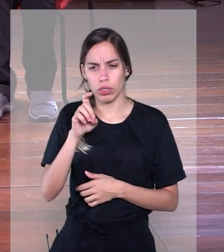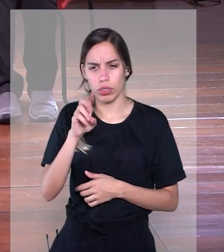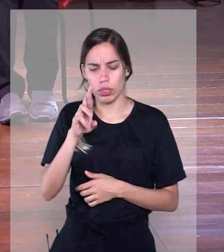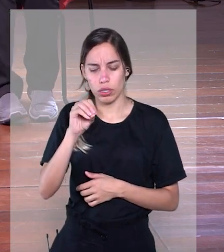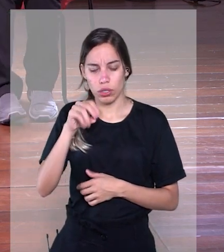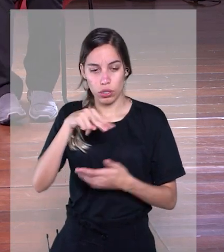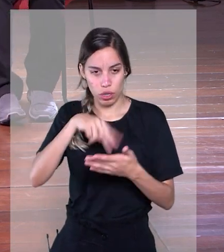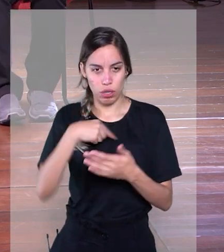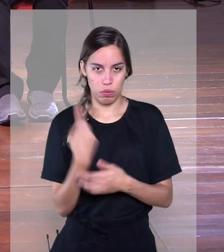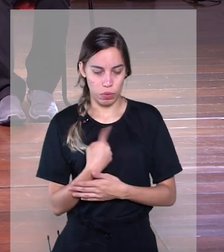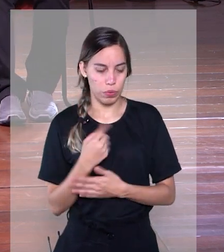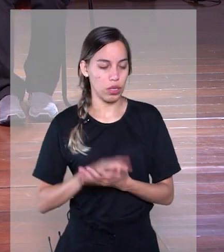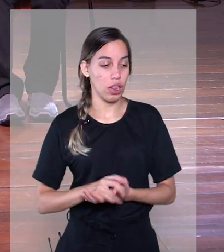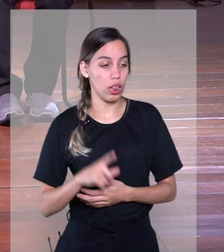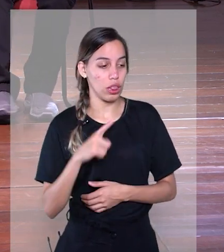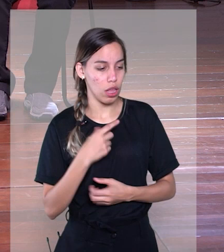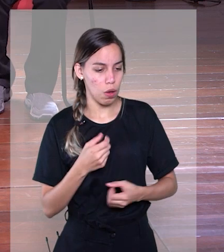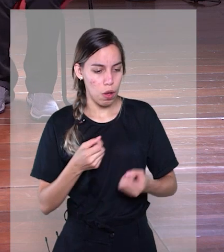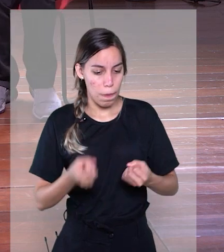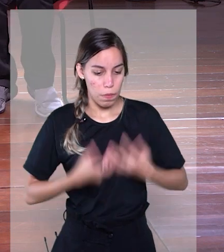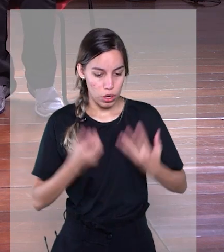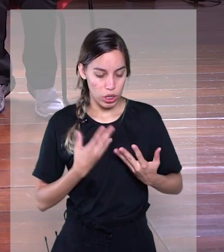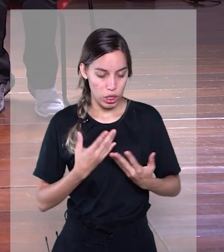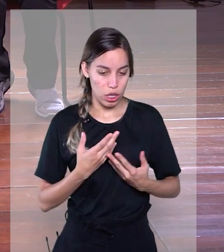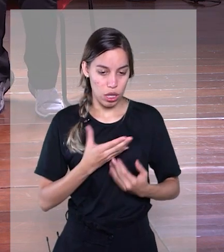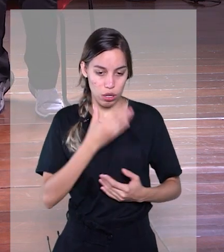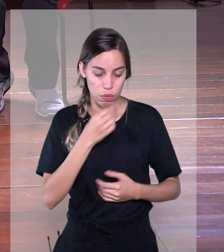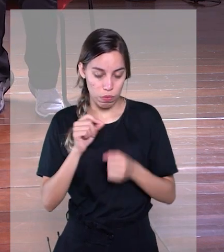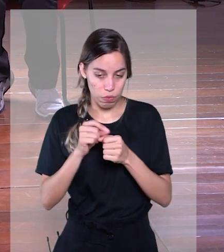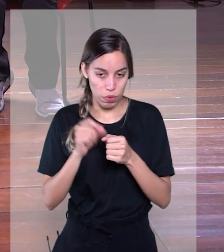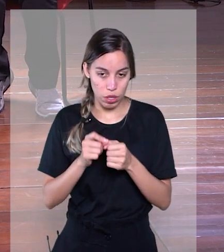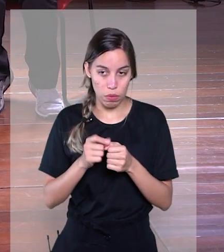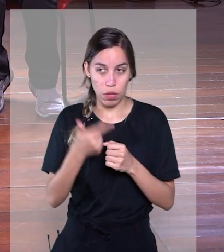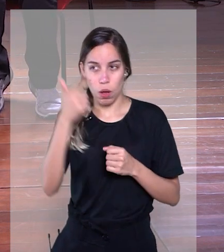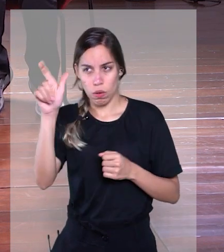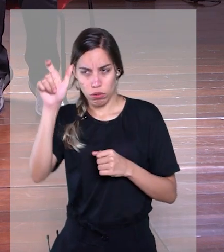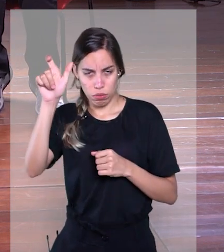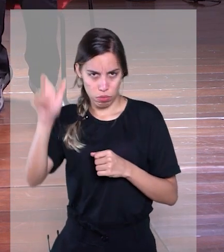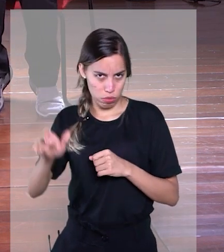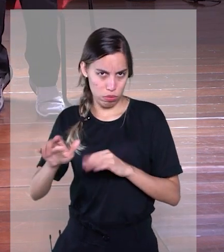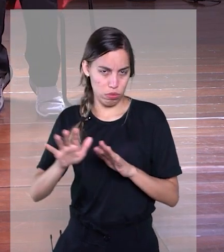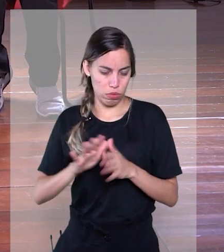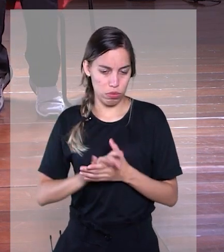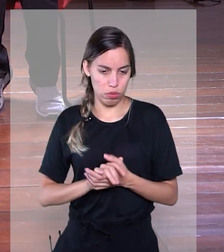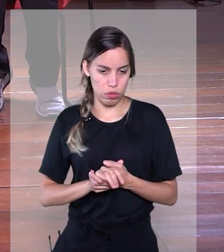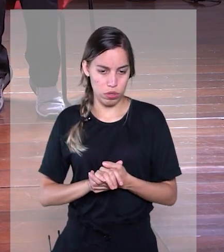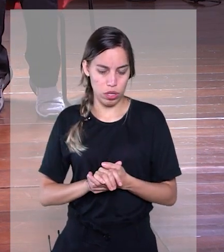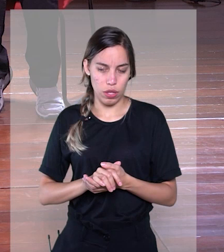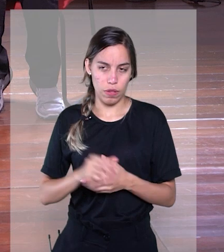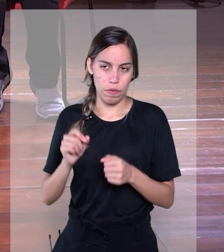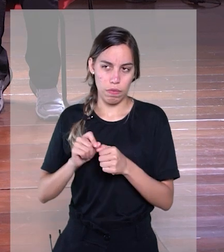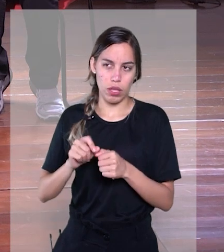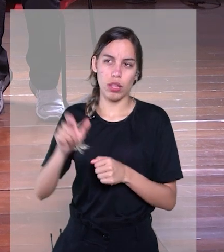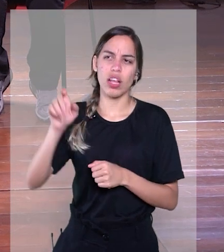pequeno trecho de uma poesia que ele fez para o livro do Evandro Teixeira. Que é outro fotógrafo. Que